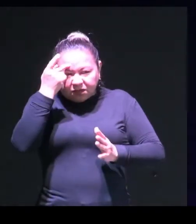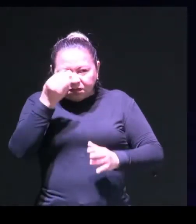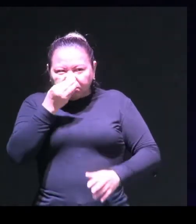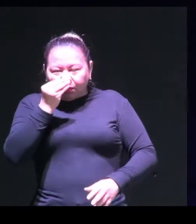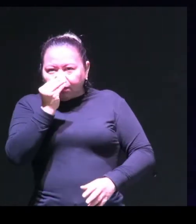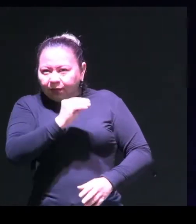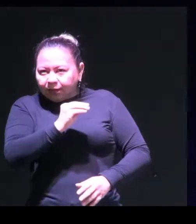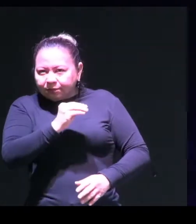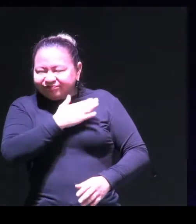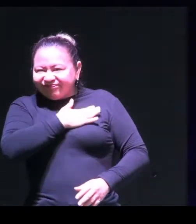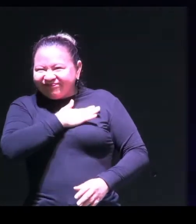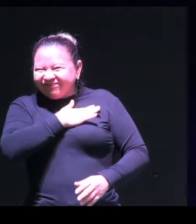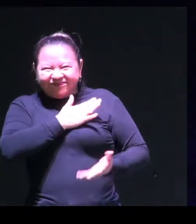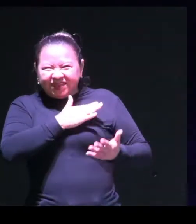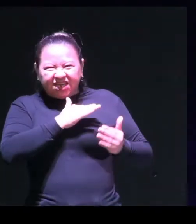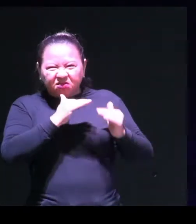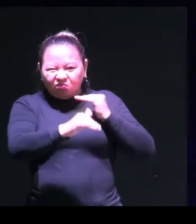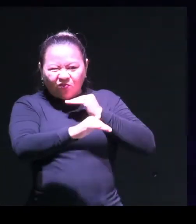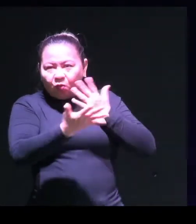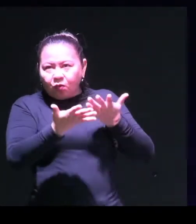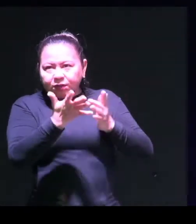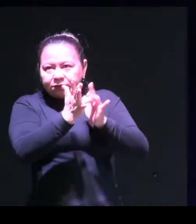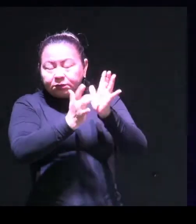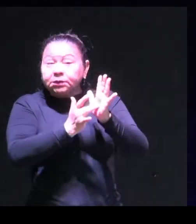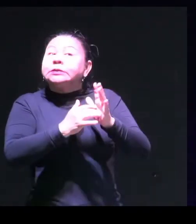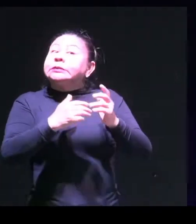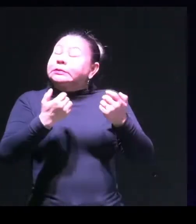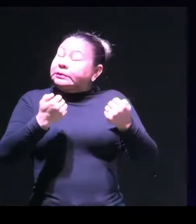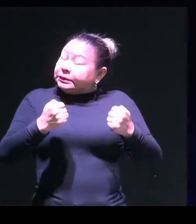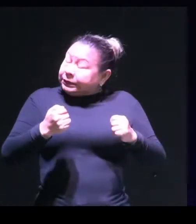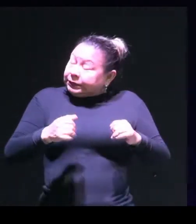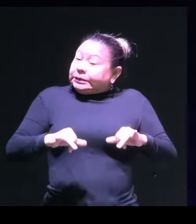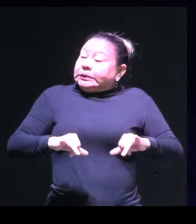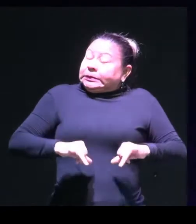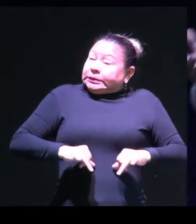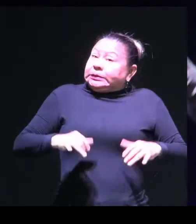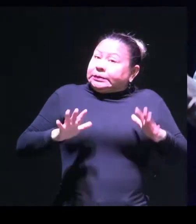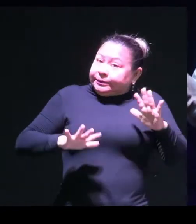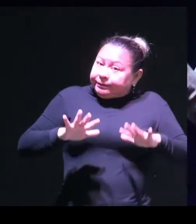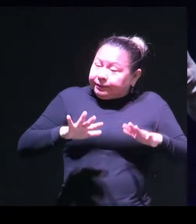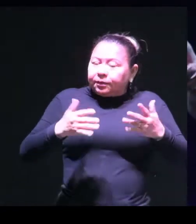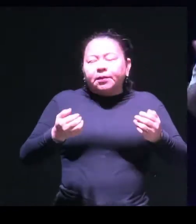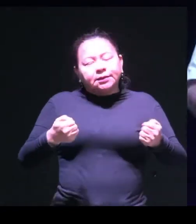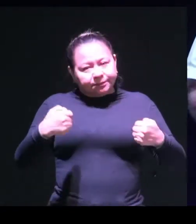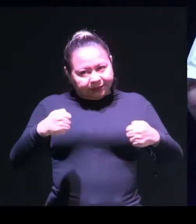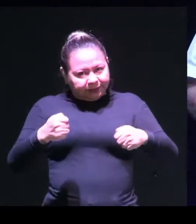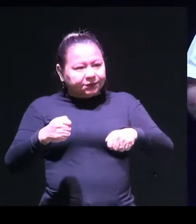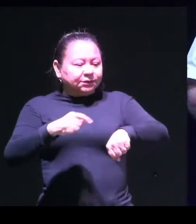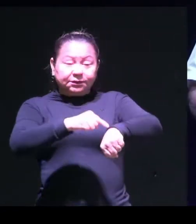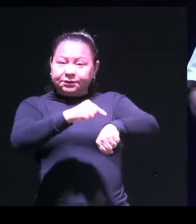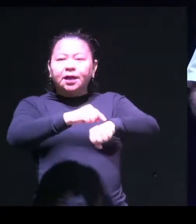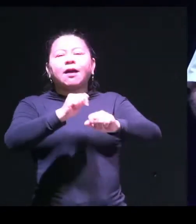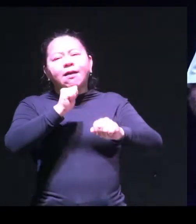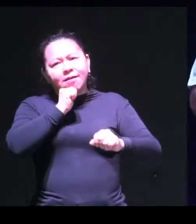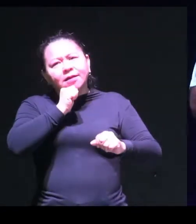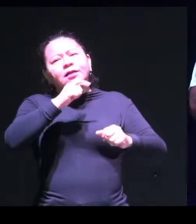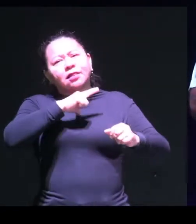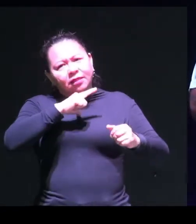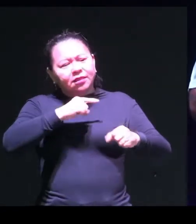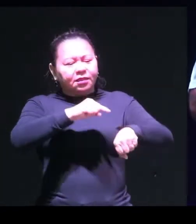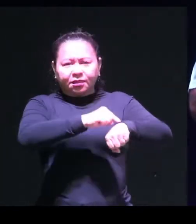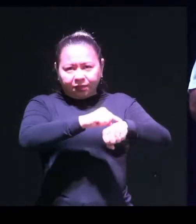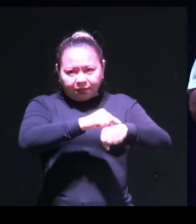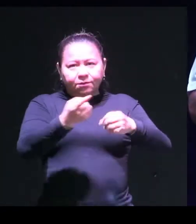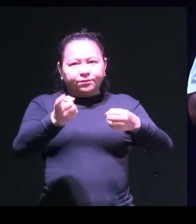aceitam Cristo, tem que temer mesmo. É terrível mesmo. Mas ainda é tempo, pode mudar.